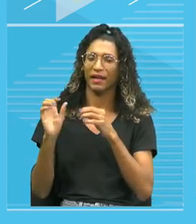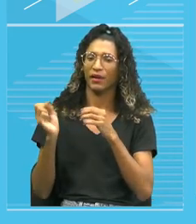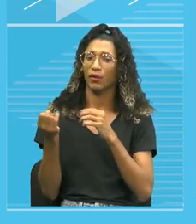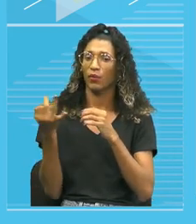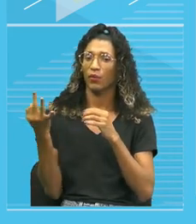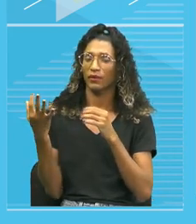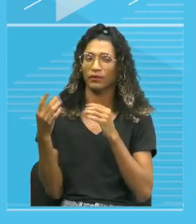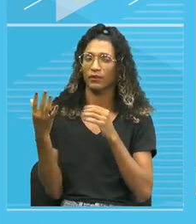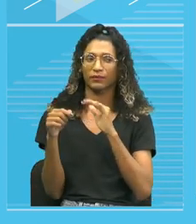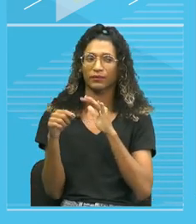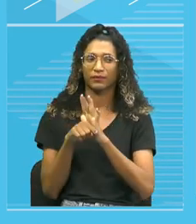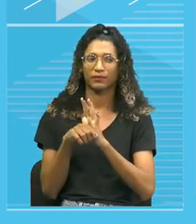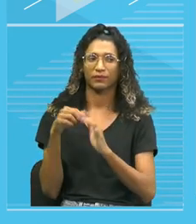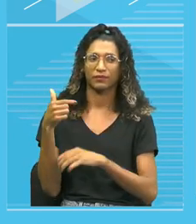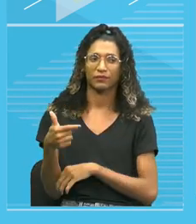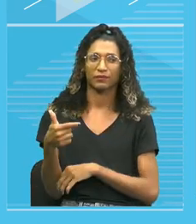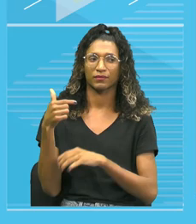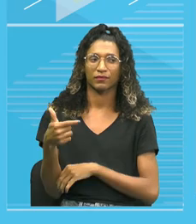menos 238